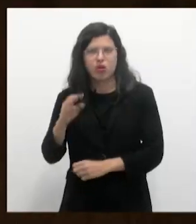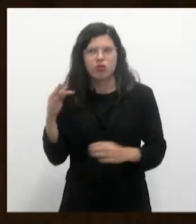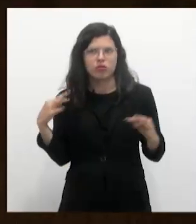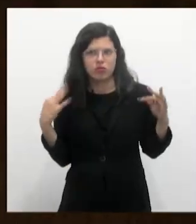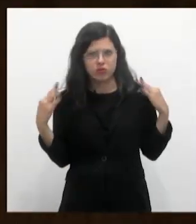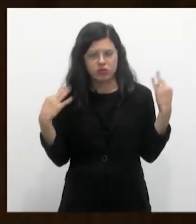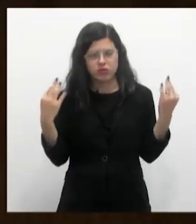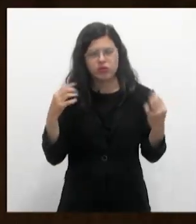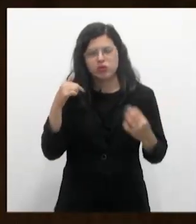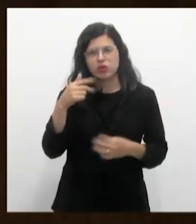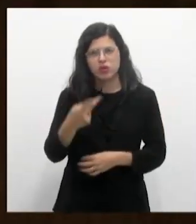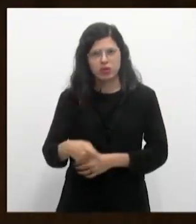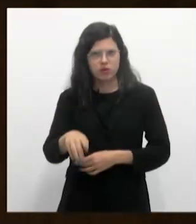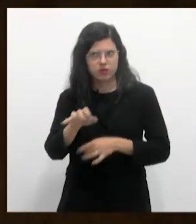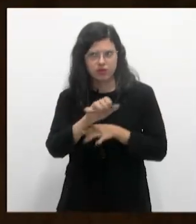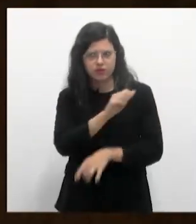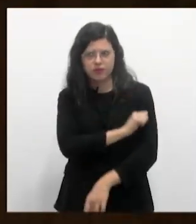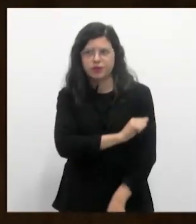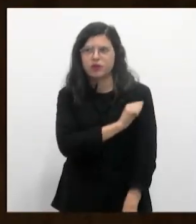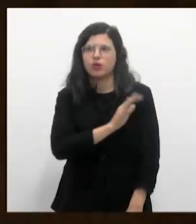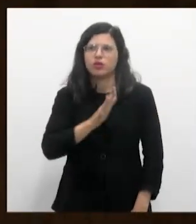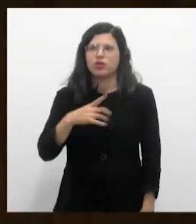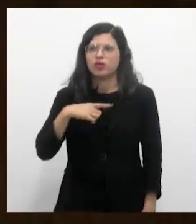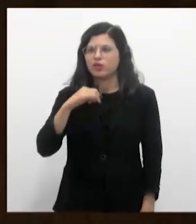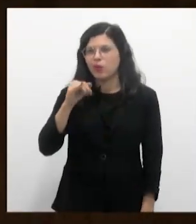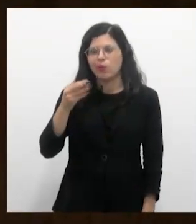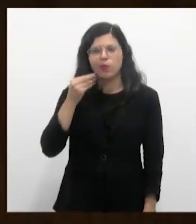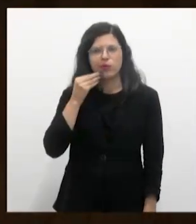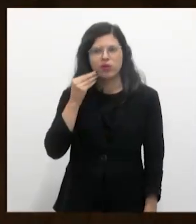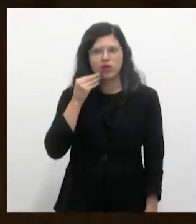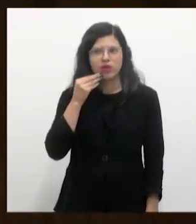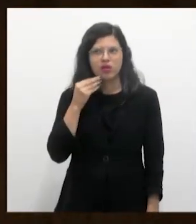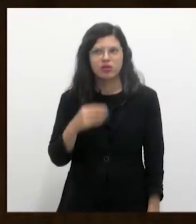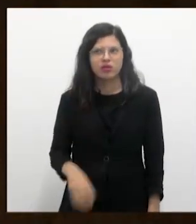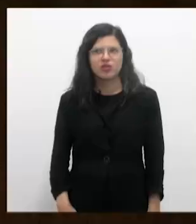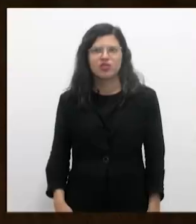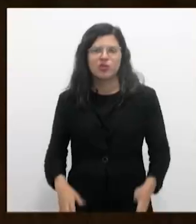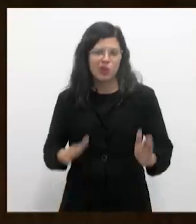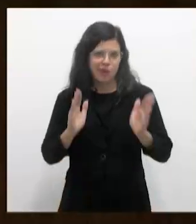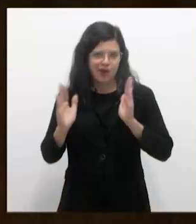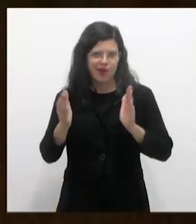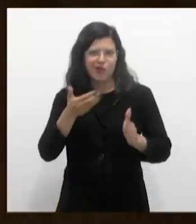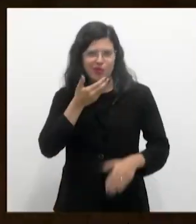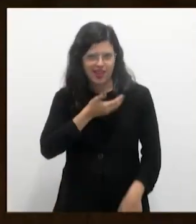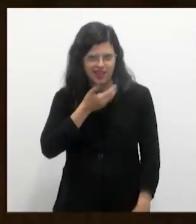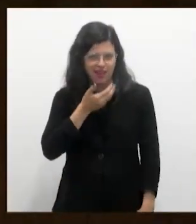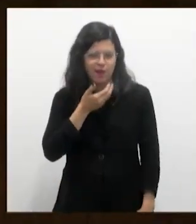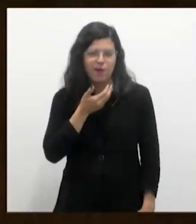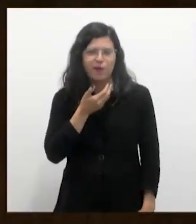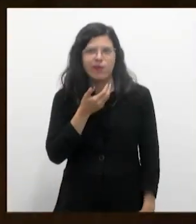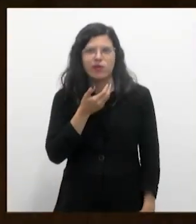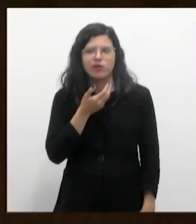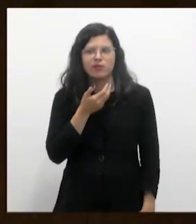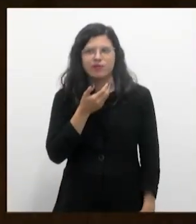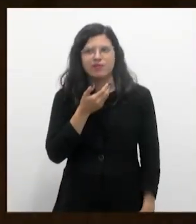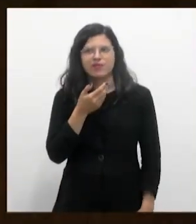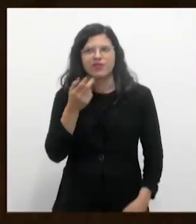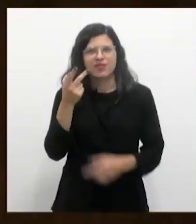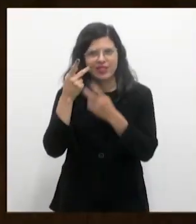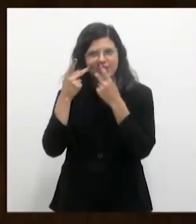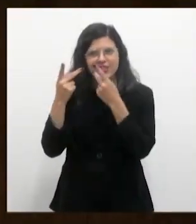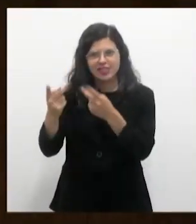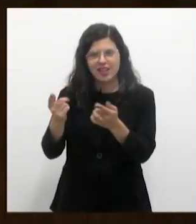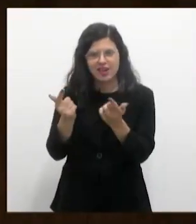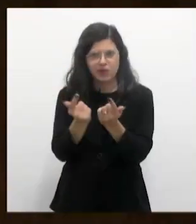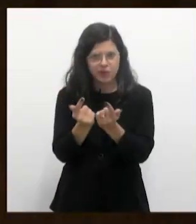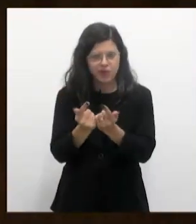Janeiro. Eu já tive oportunidade, na época natalina, passar lá por Guapi.